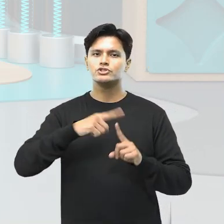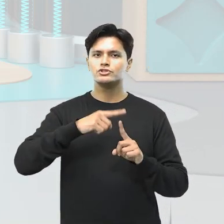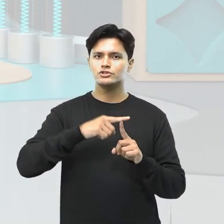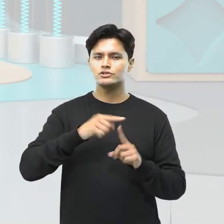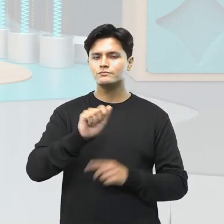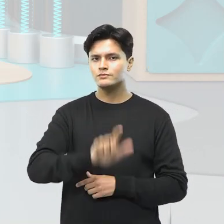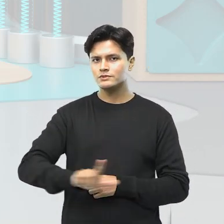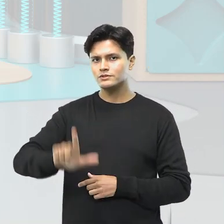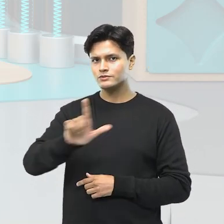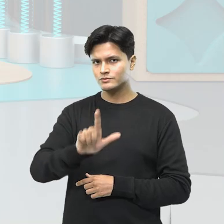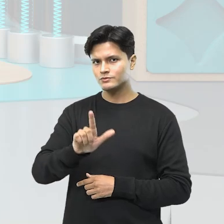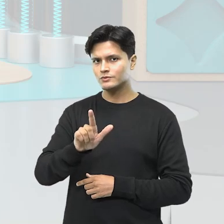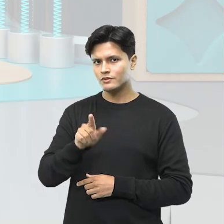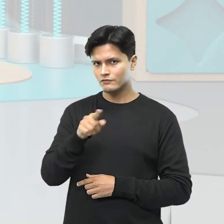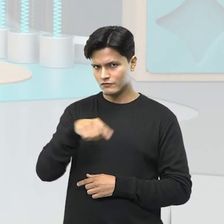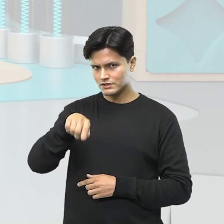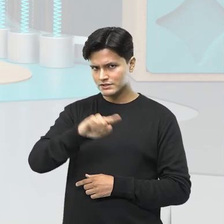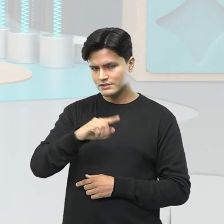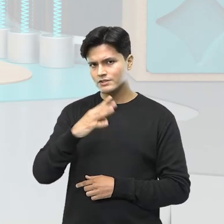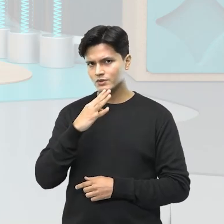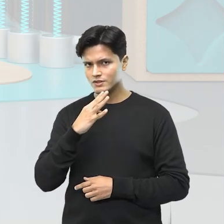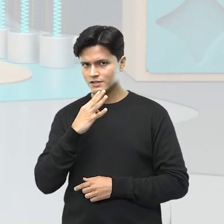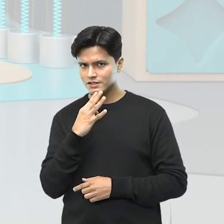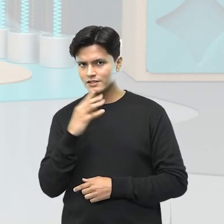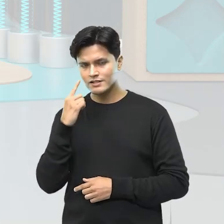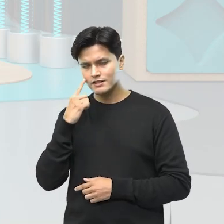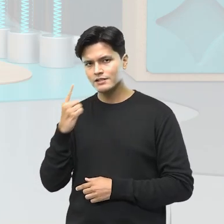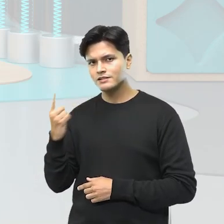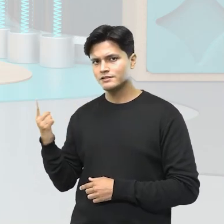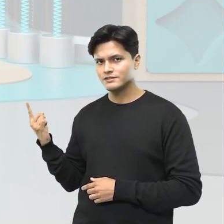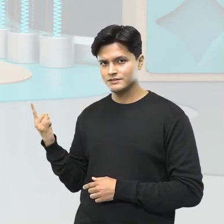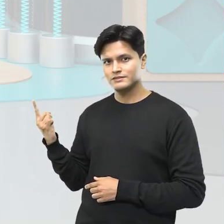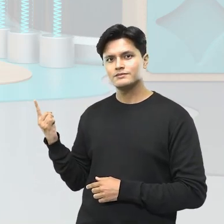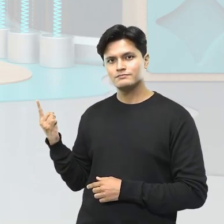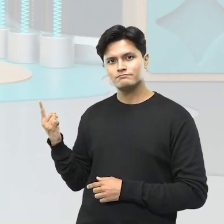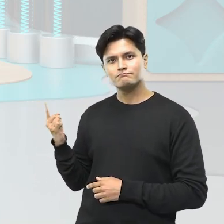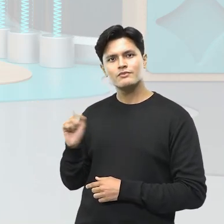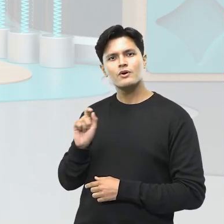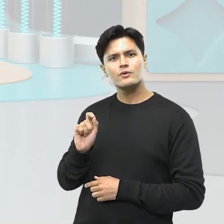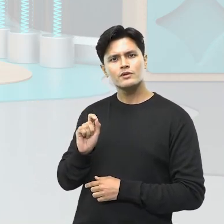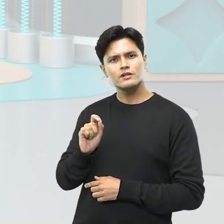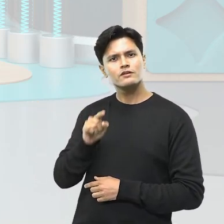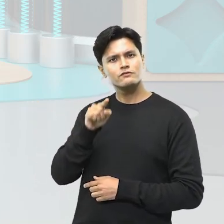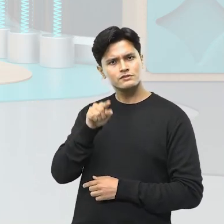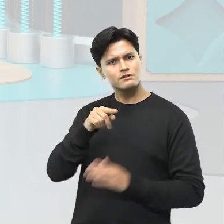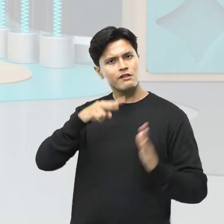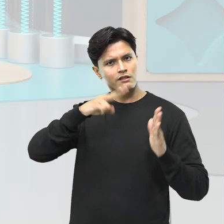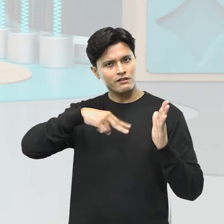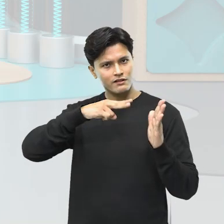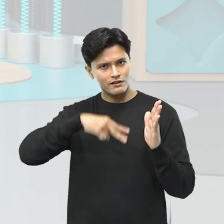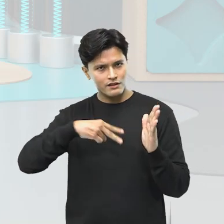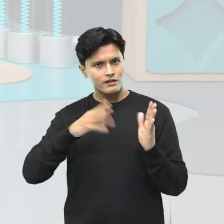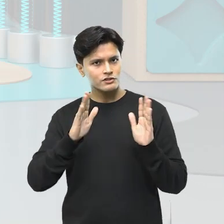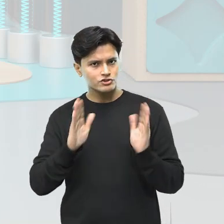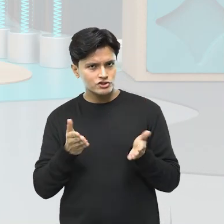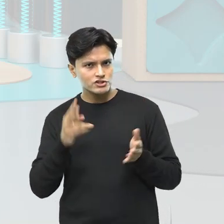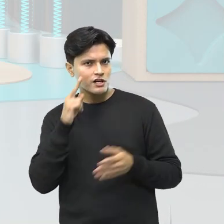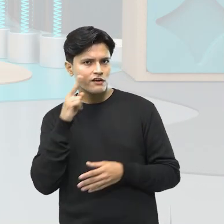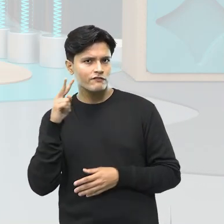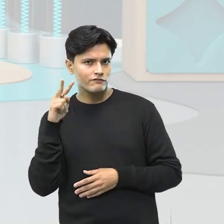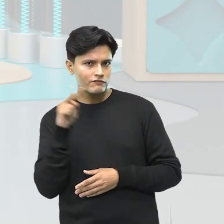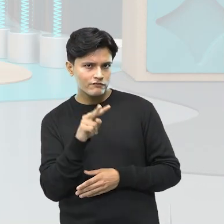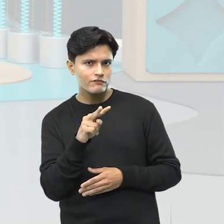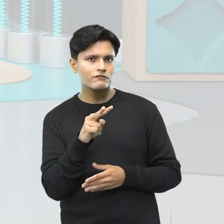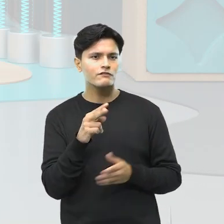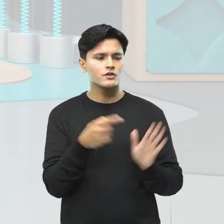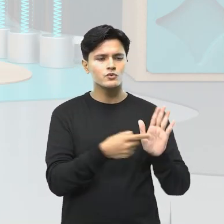vocês reconhecem, né? Esta literatura que alguém já leu, alguém já viu a